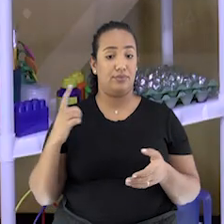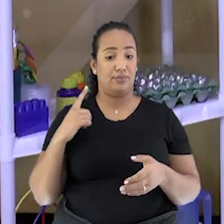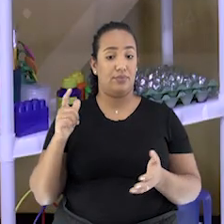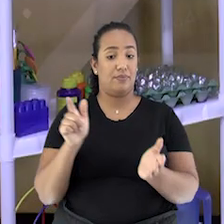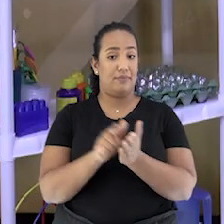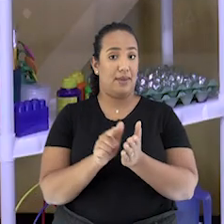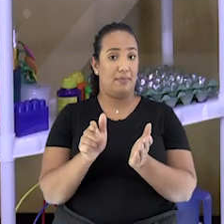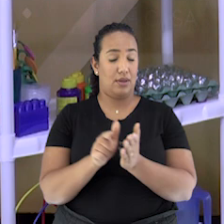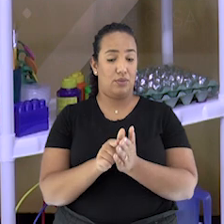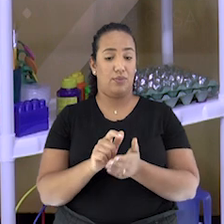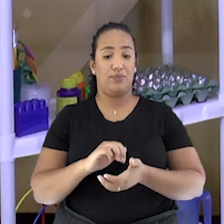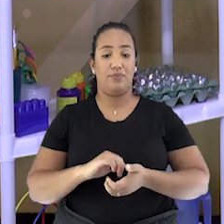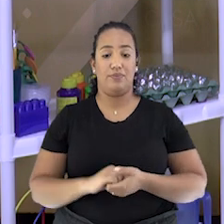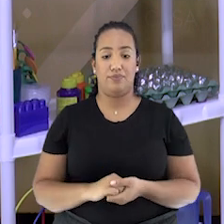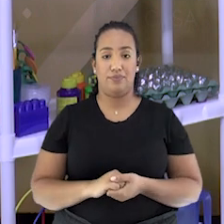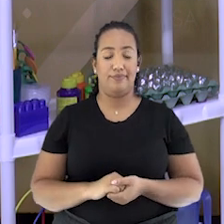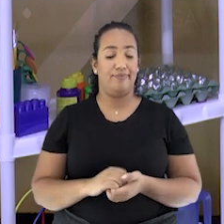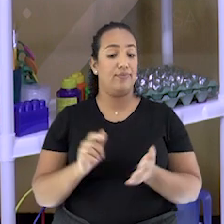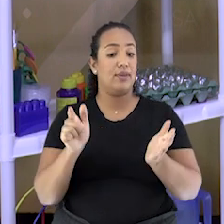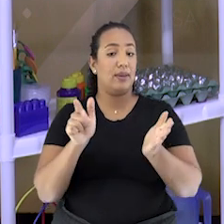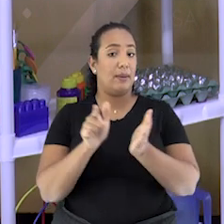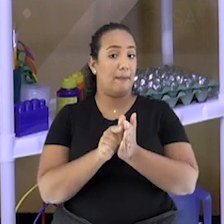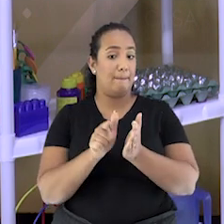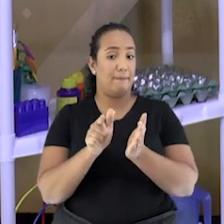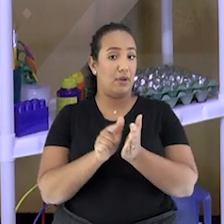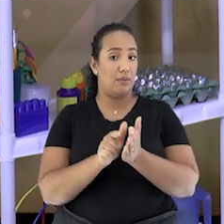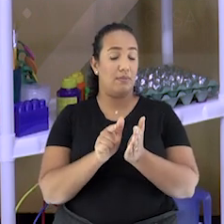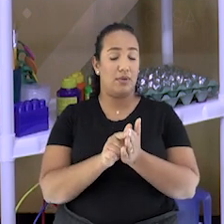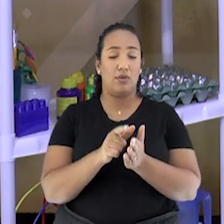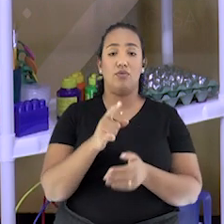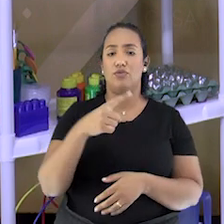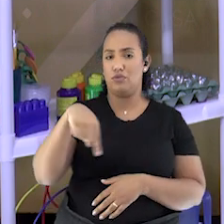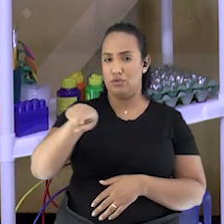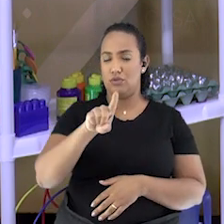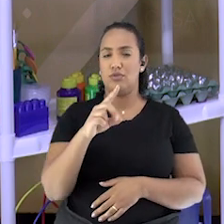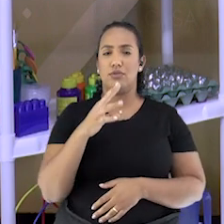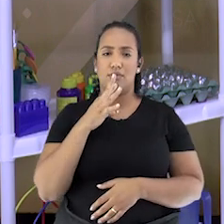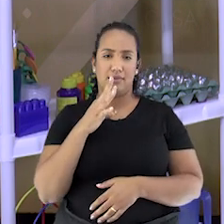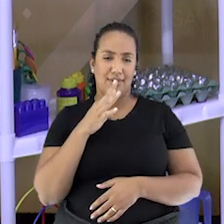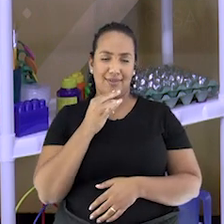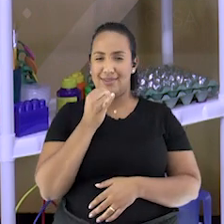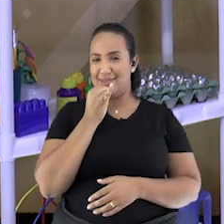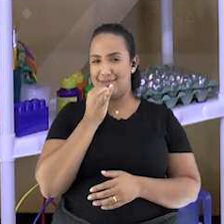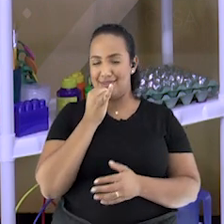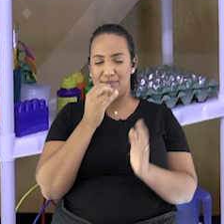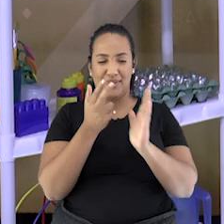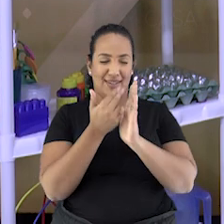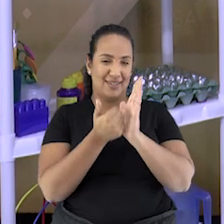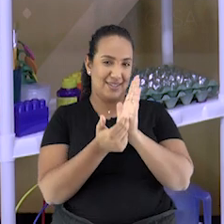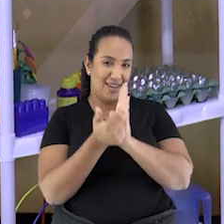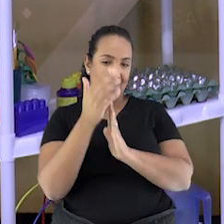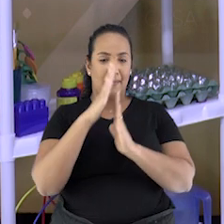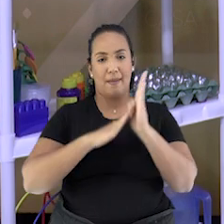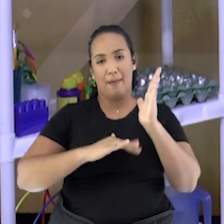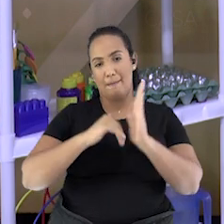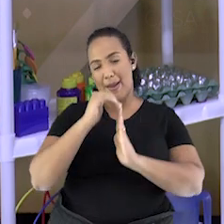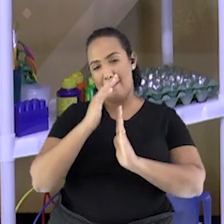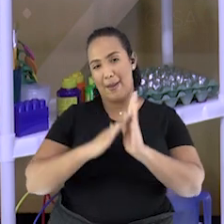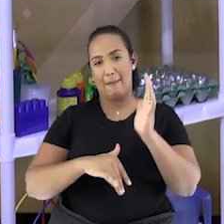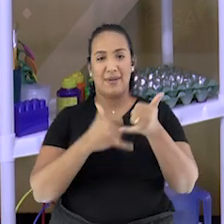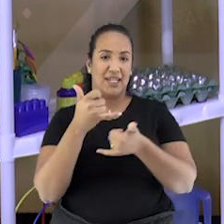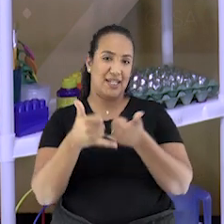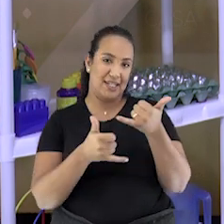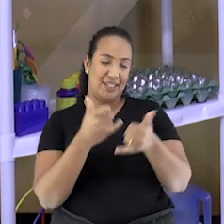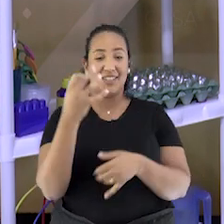tem o papel. O papel é bem conhecido por vocês. Vocês desenham no papel, pintam,